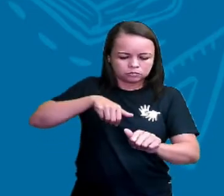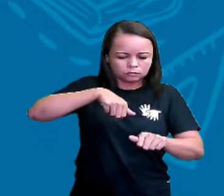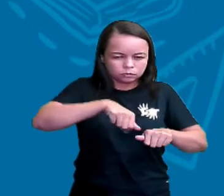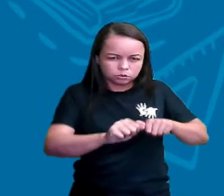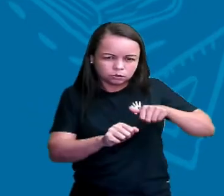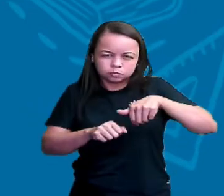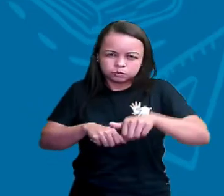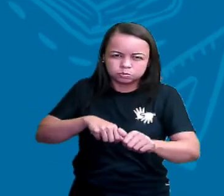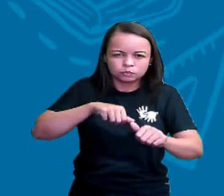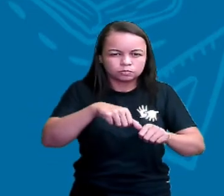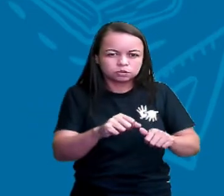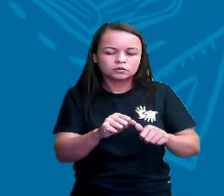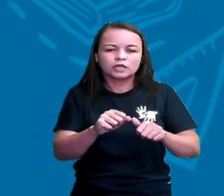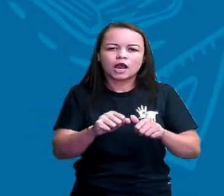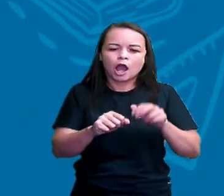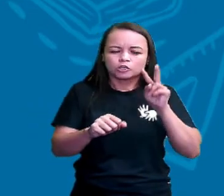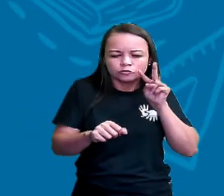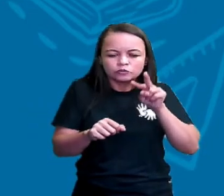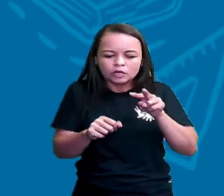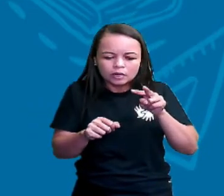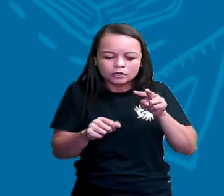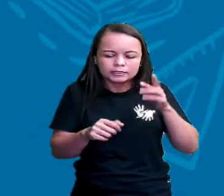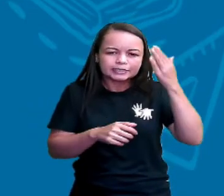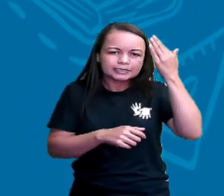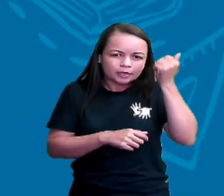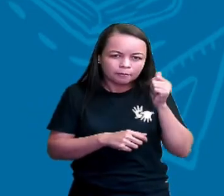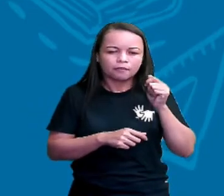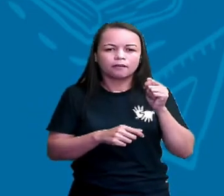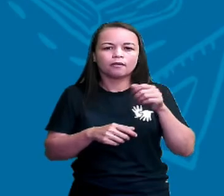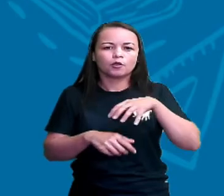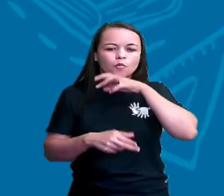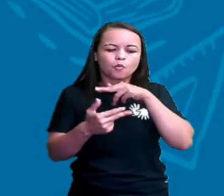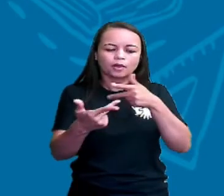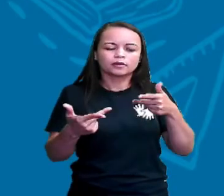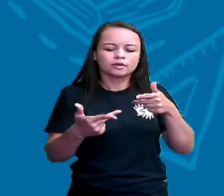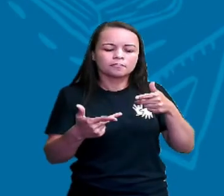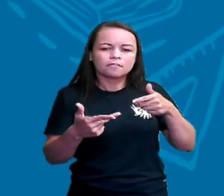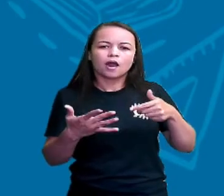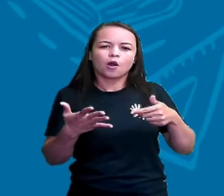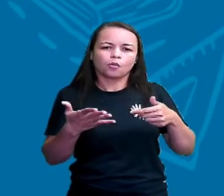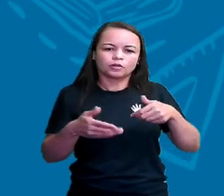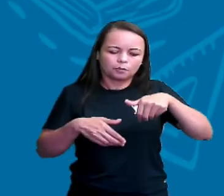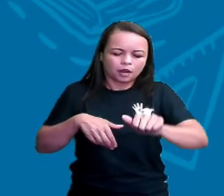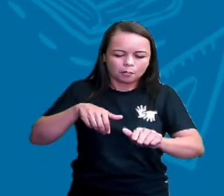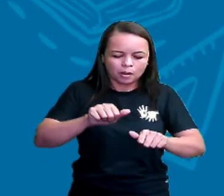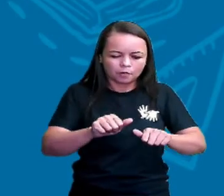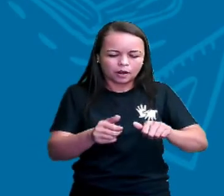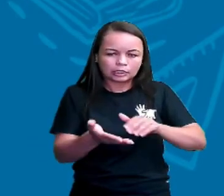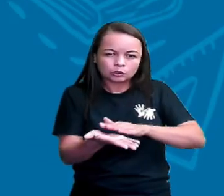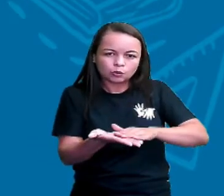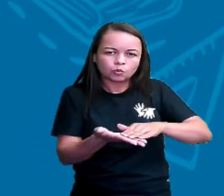animais deixaram, a gente consegue identificar qual o animal que deixou aquela